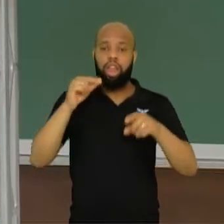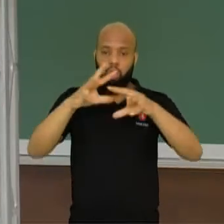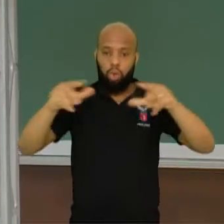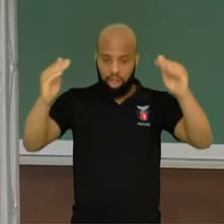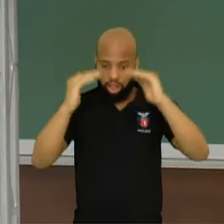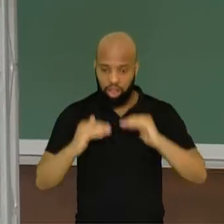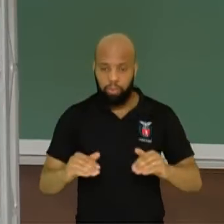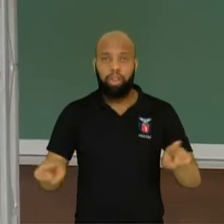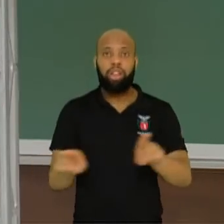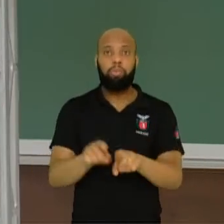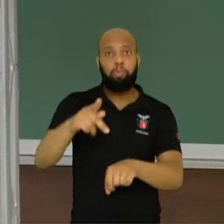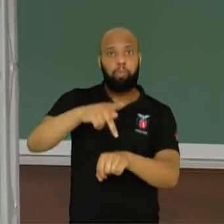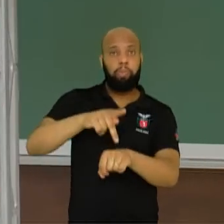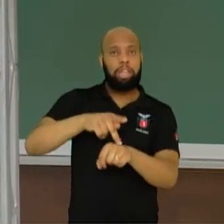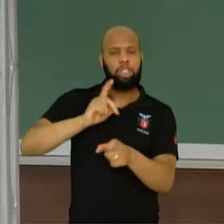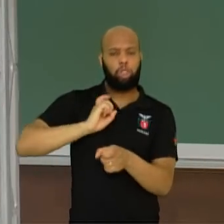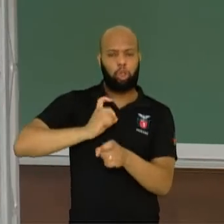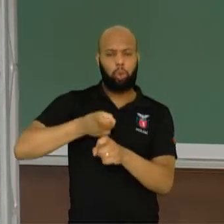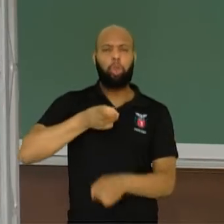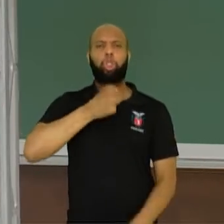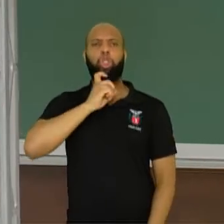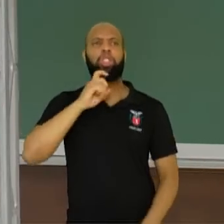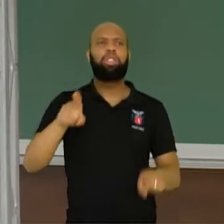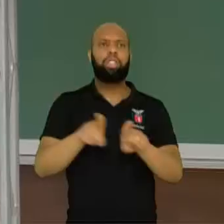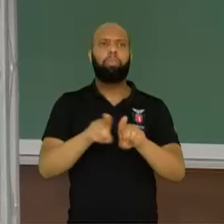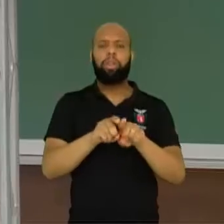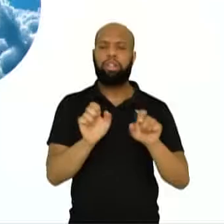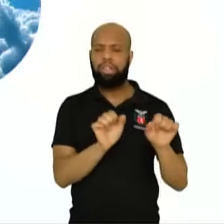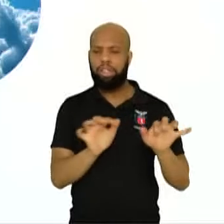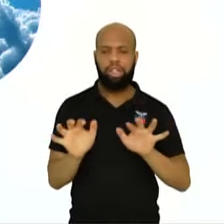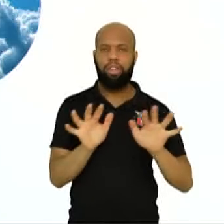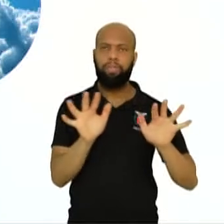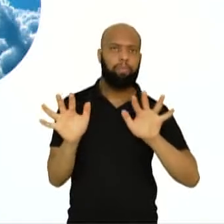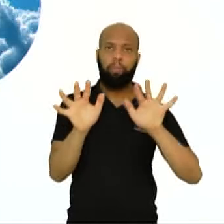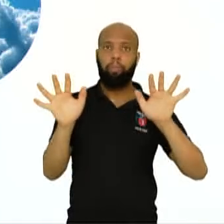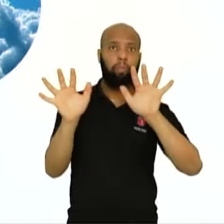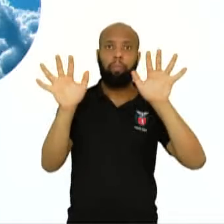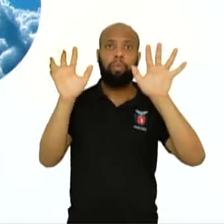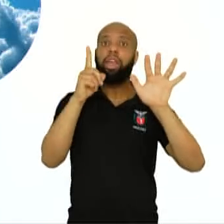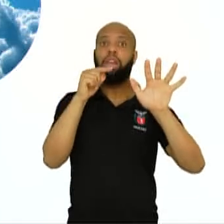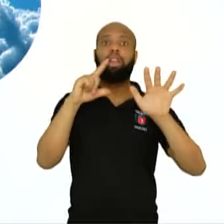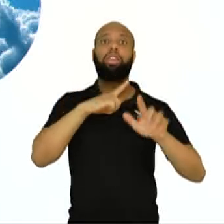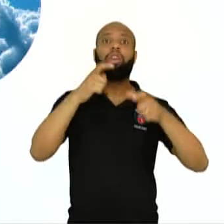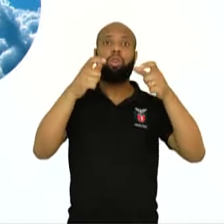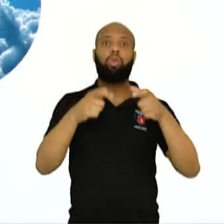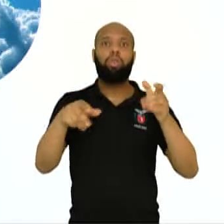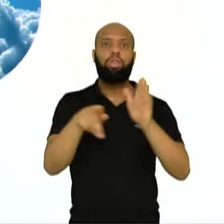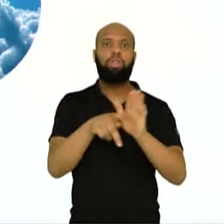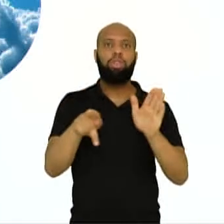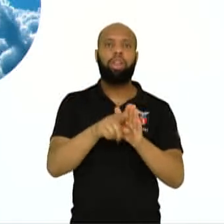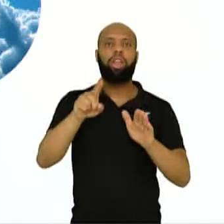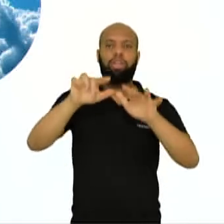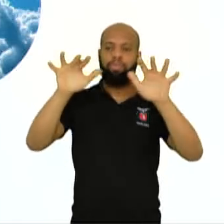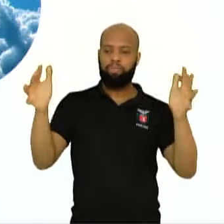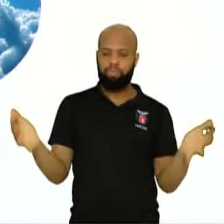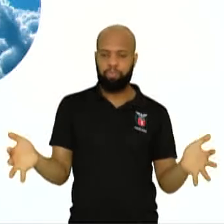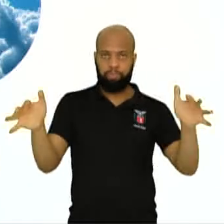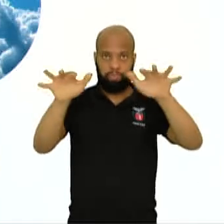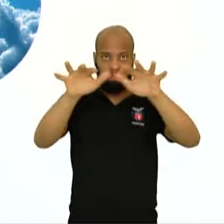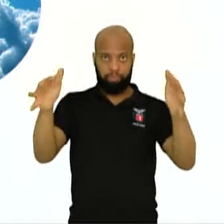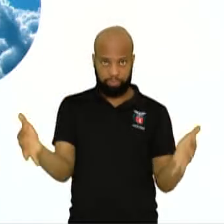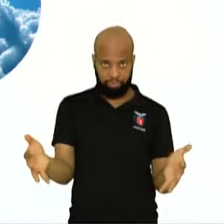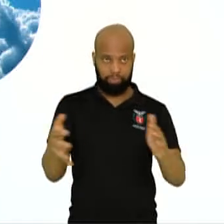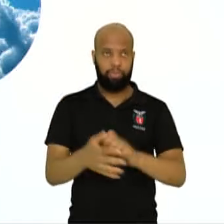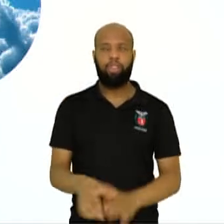salgada. Então aqui eu tenho na primeira imagem um rio com as suas corredeiras, né, com a sua água doce. Na segunda